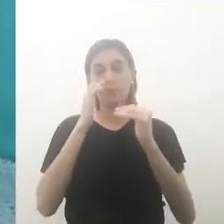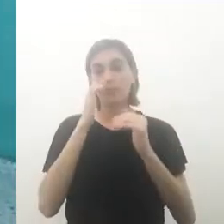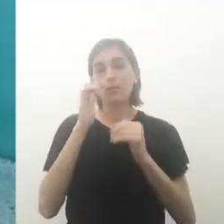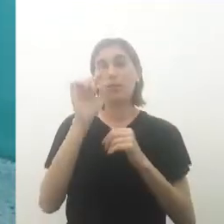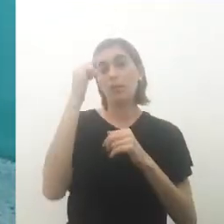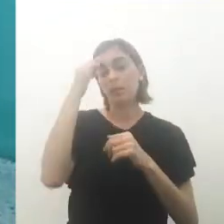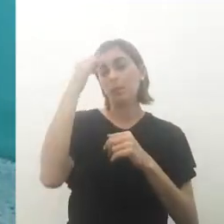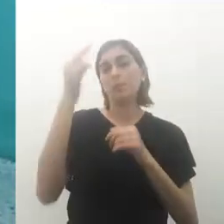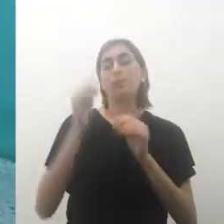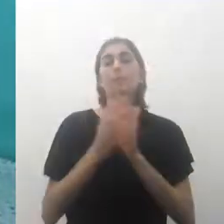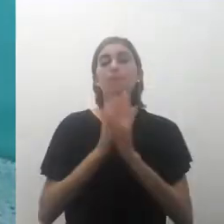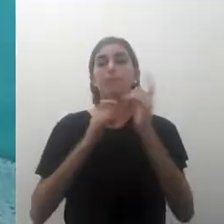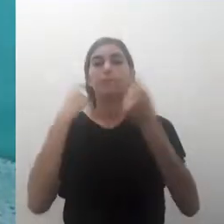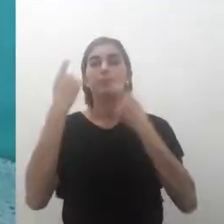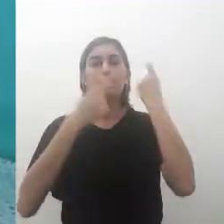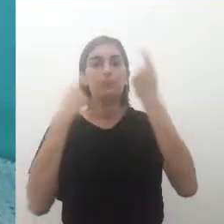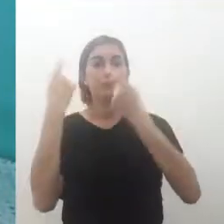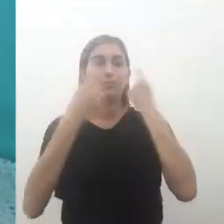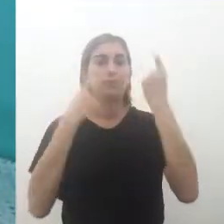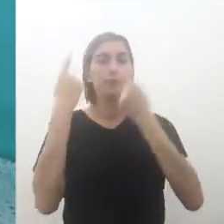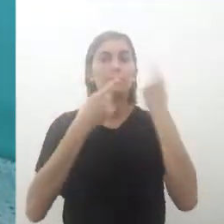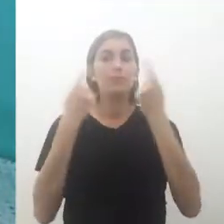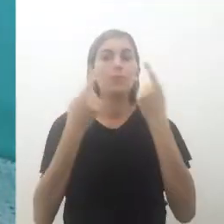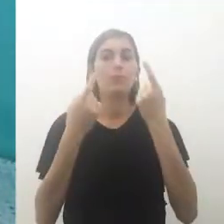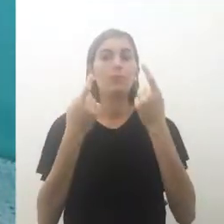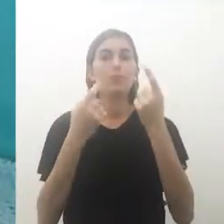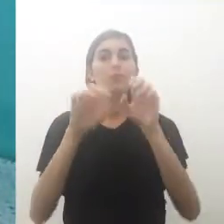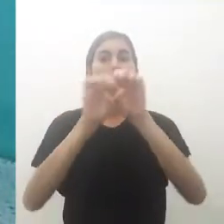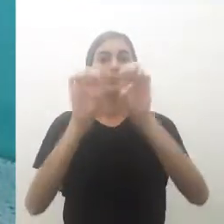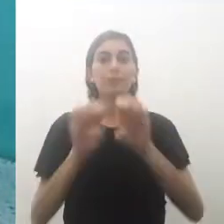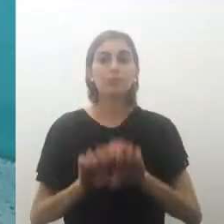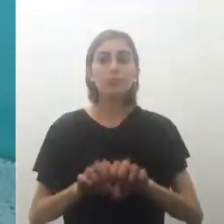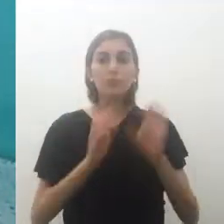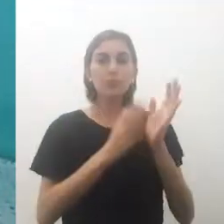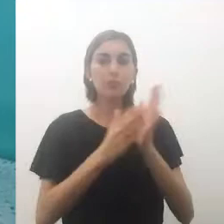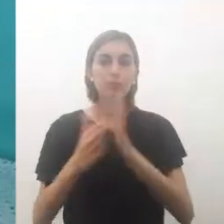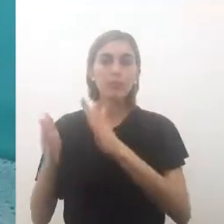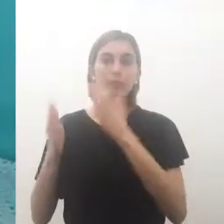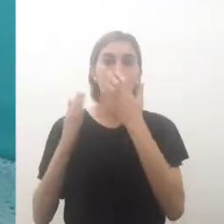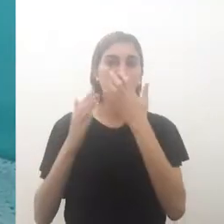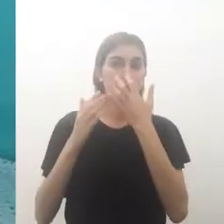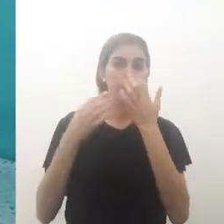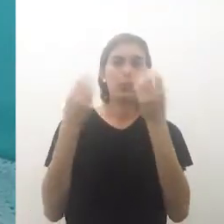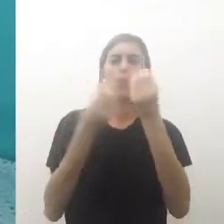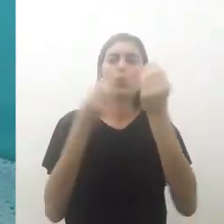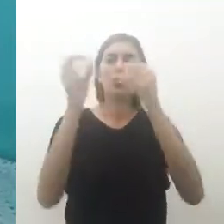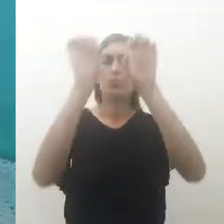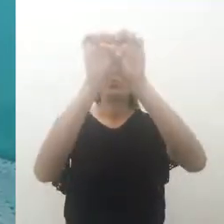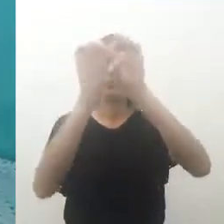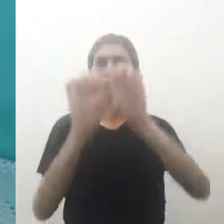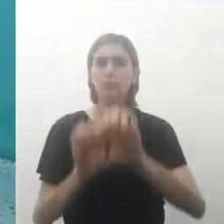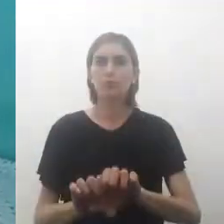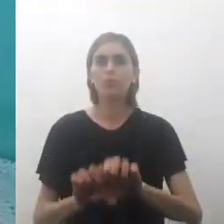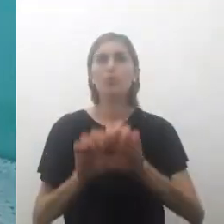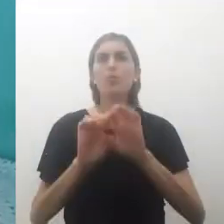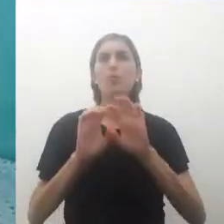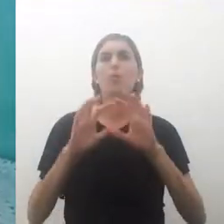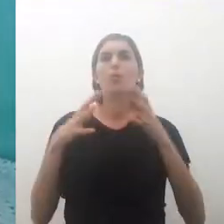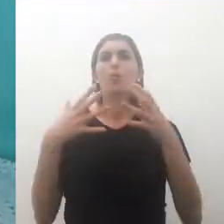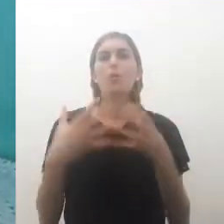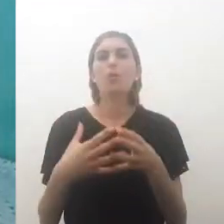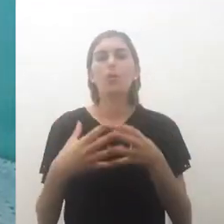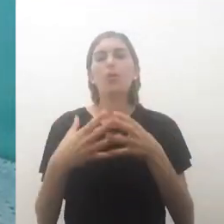aí Fayol teve uma preocupação enorme em relação à estrutura organizacional. Como estava estruturada